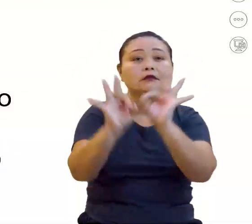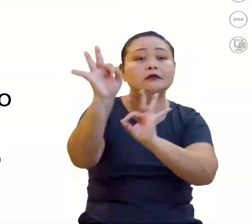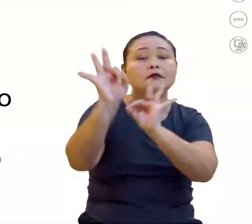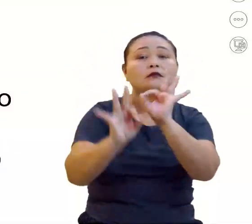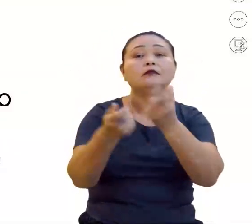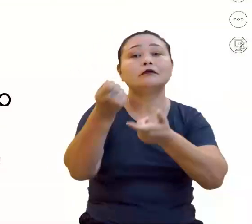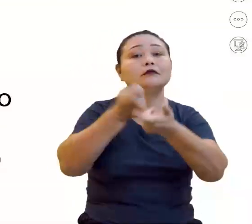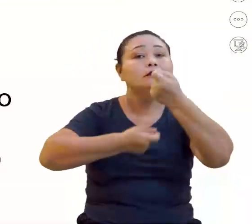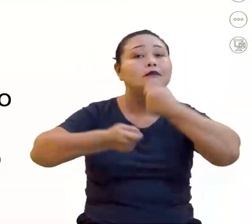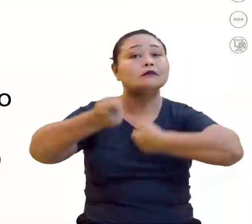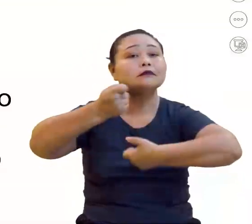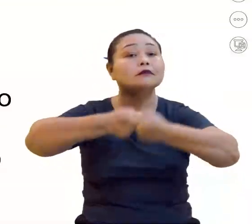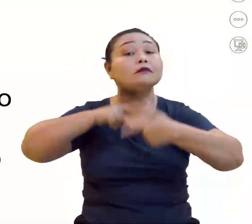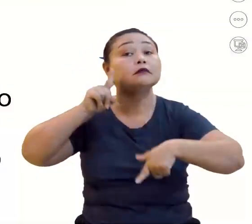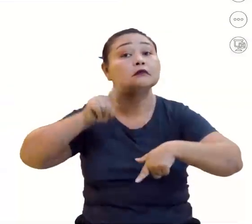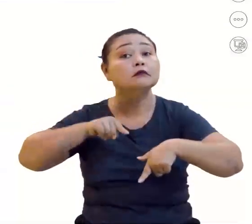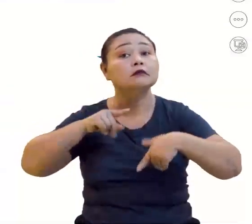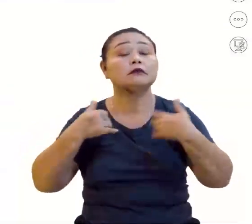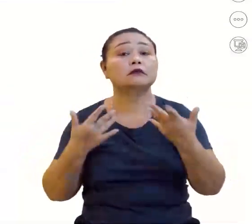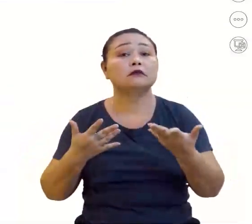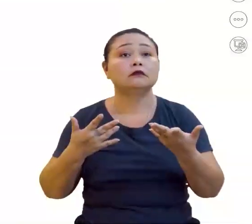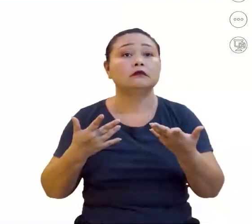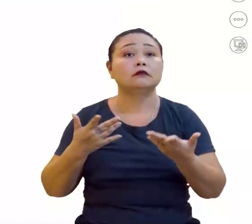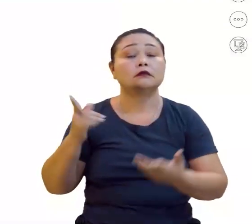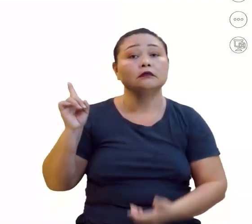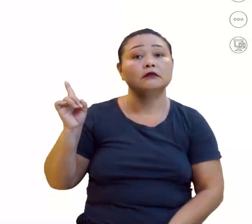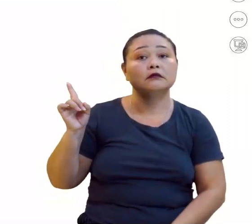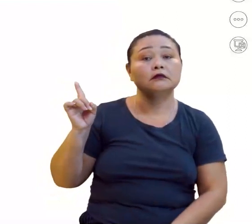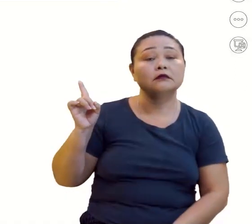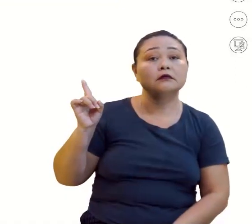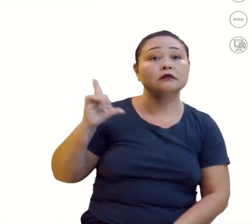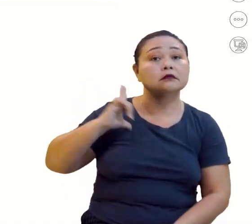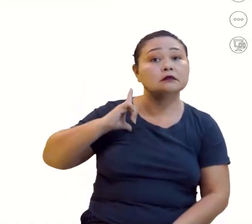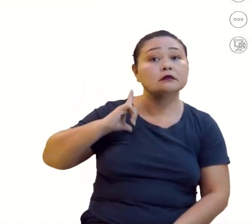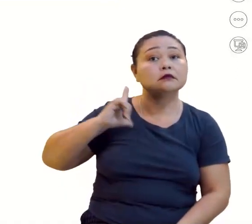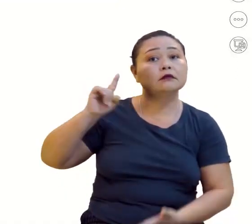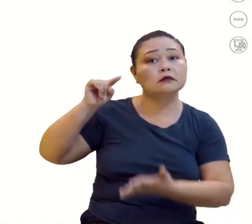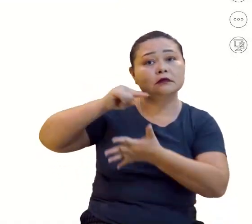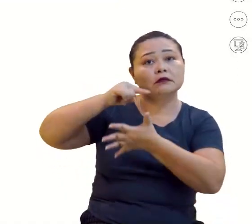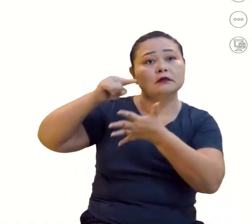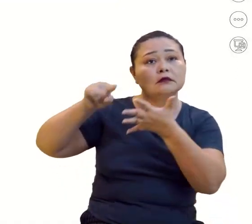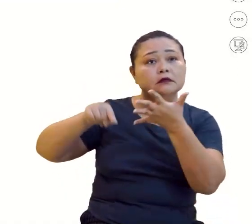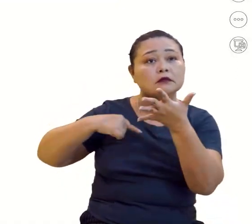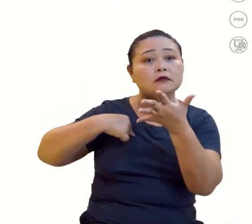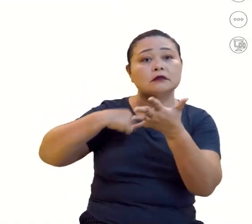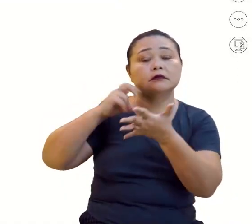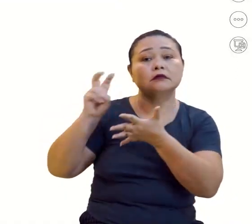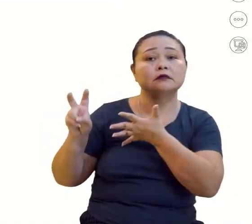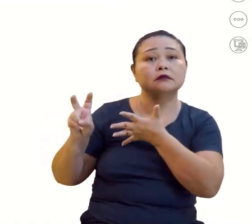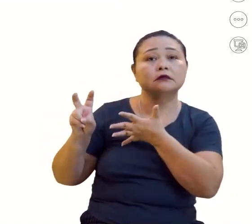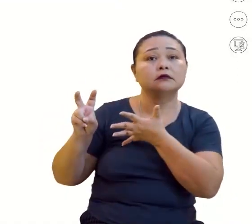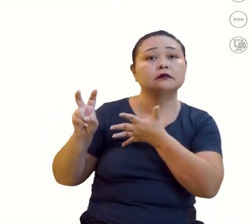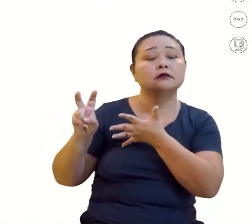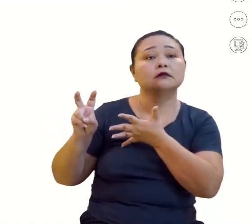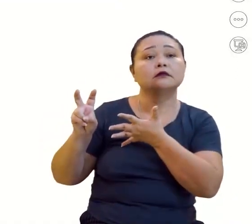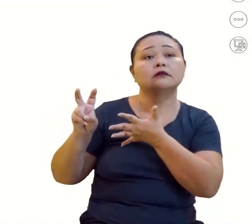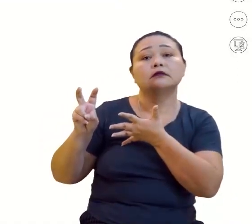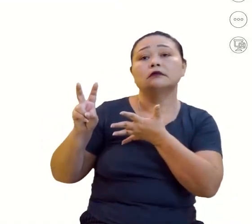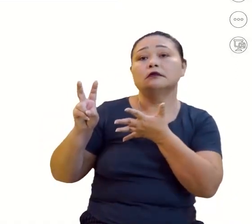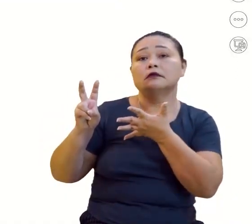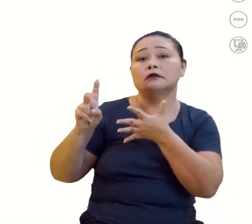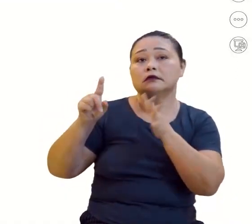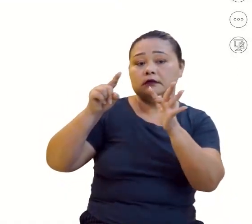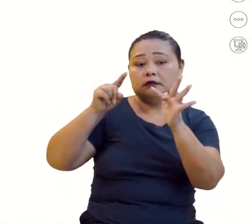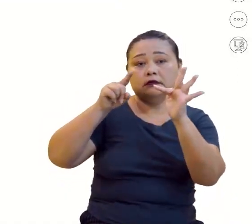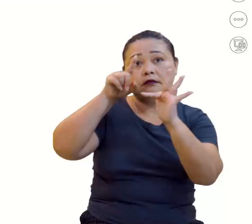pelo administrador é... E aí aqui tem várias opções, né? 5, claro, né? Isso. Opções de gráfico